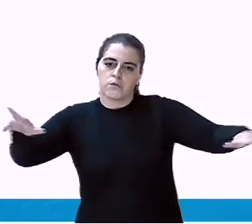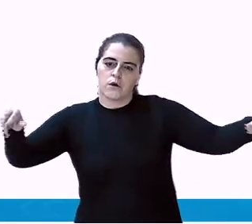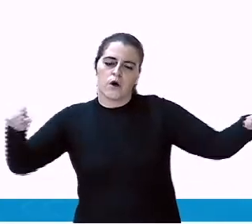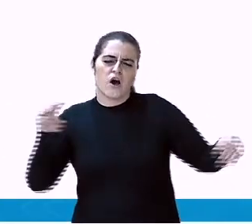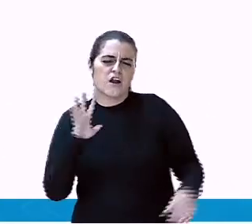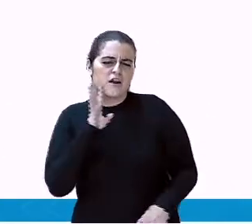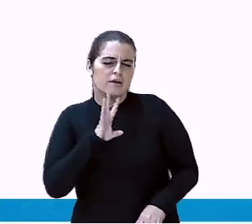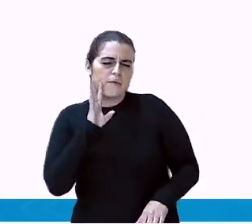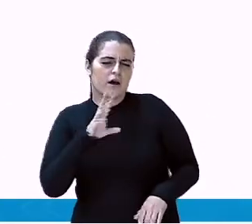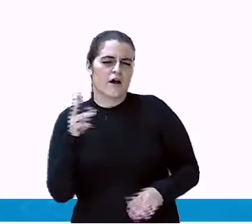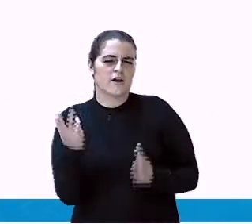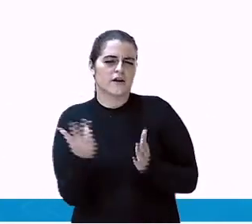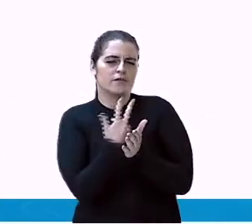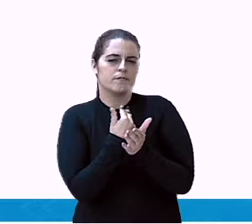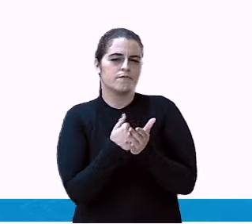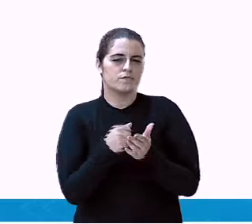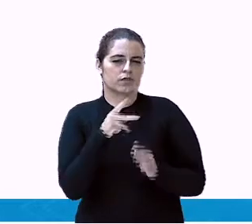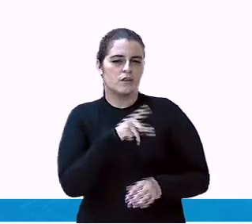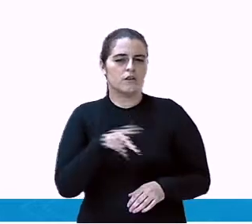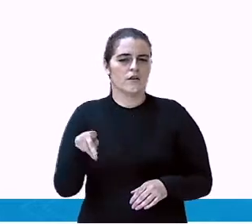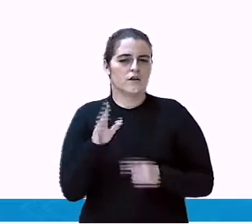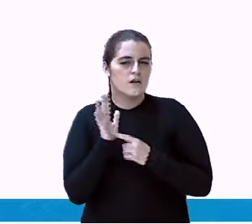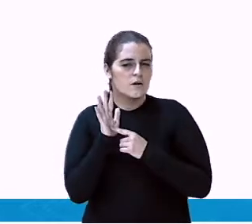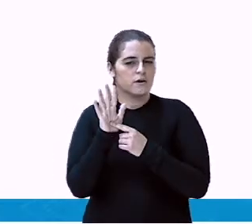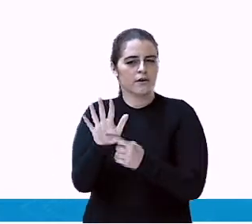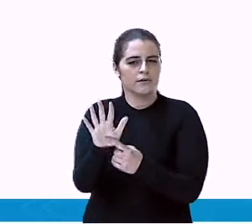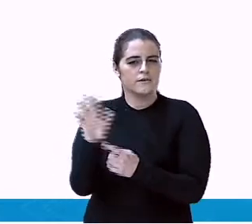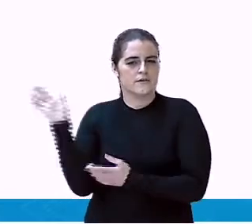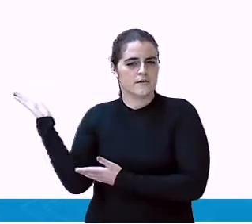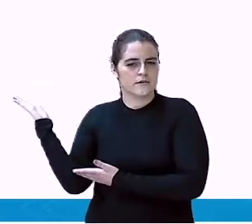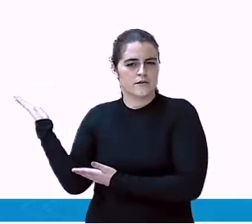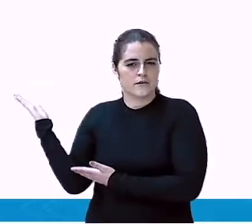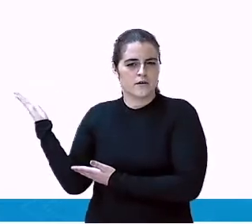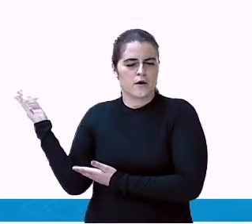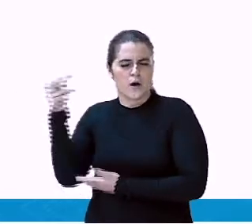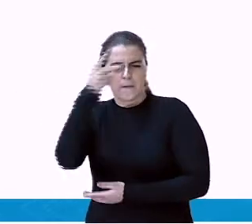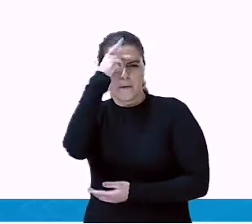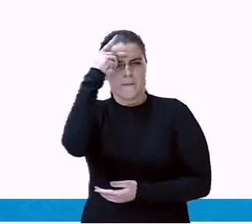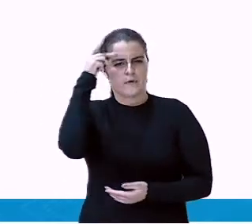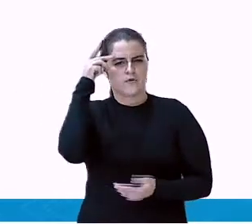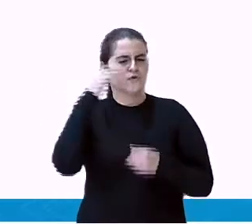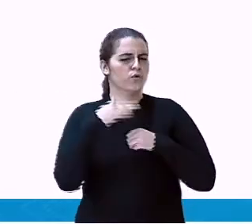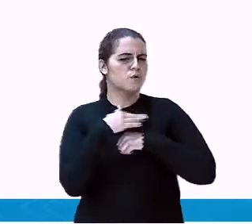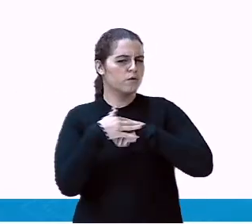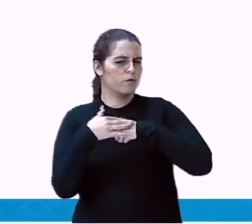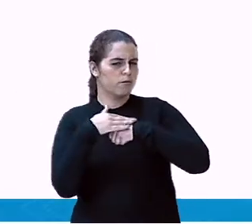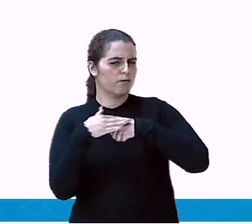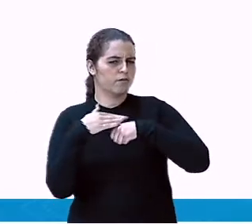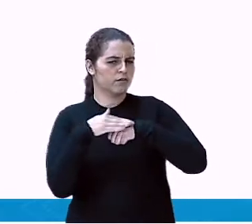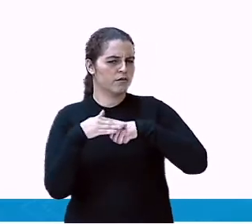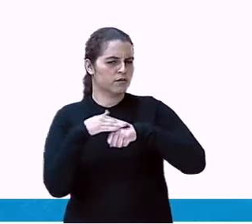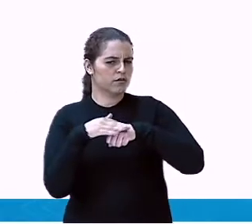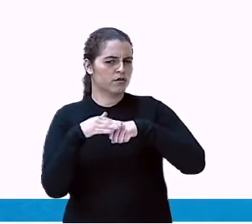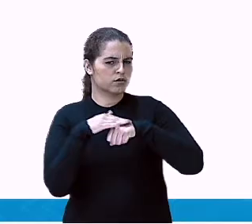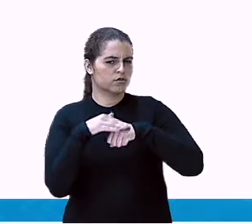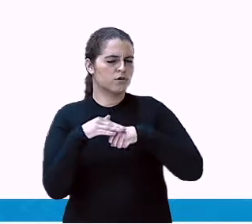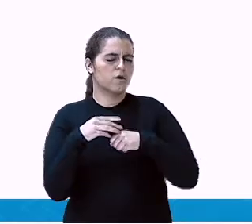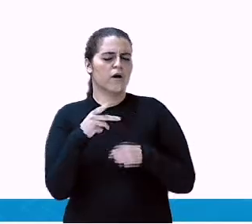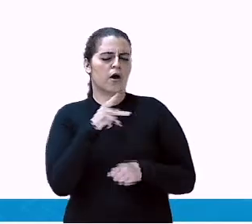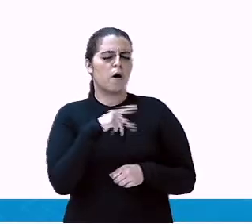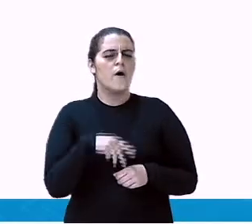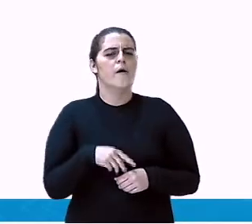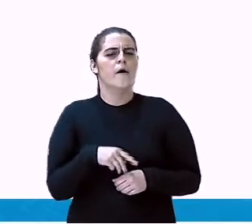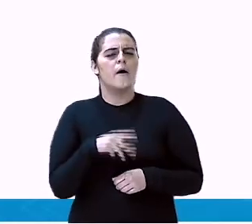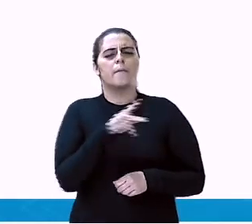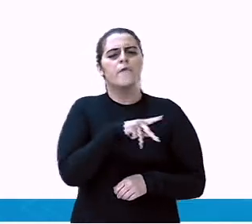que bacana essa imagem que a professora trouxe. A primeira imagem é uma pessoa conversando. A professora está aqui